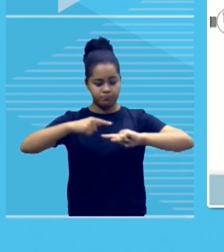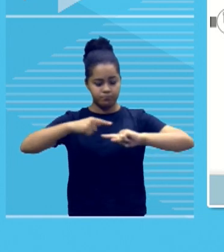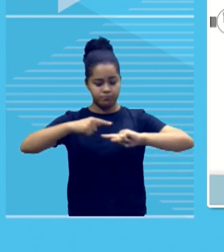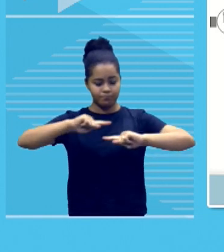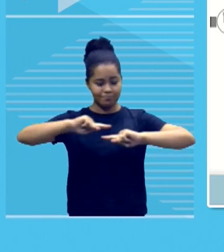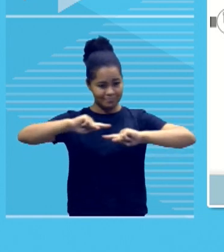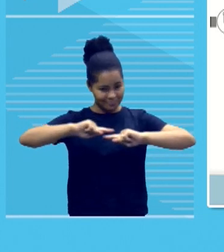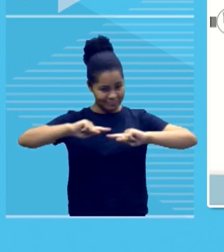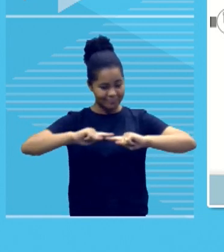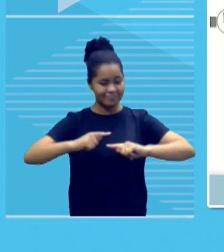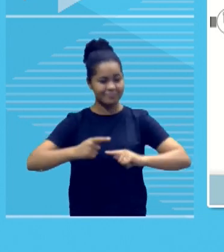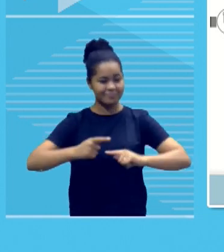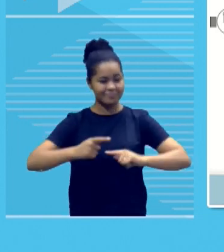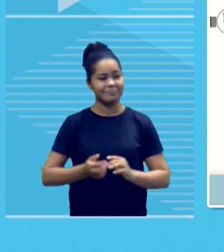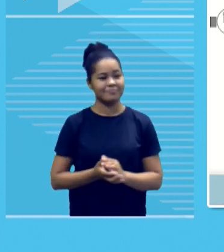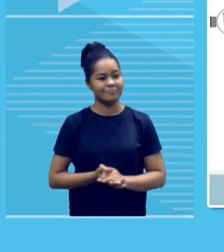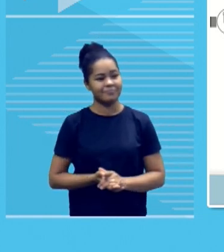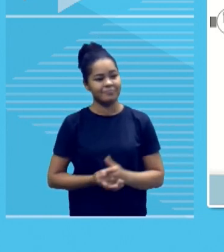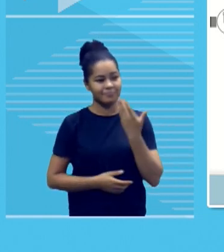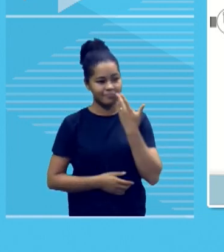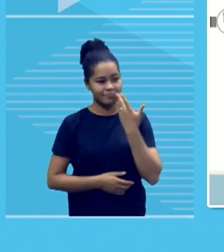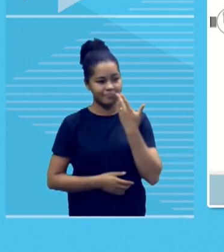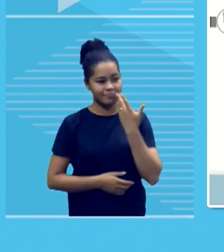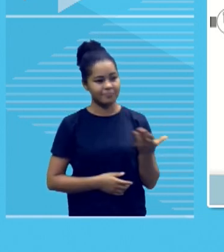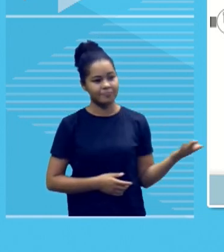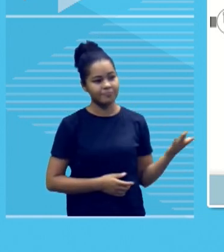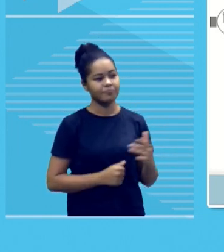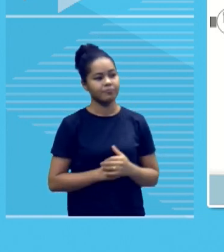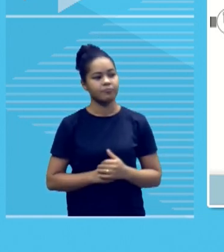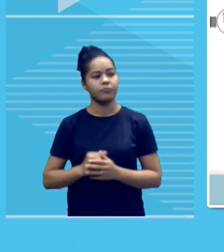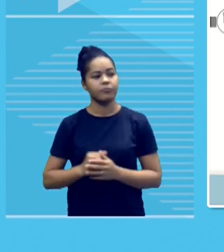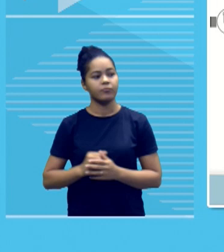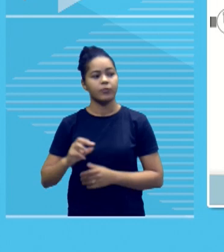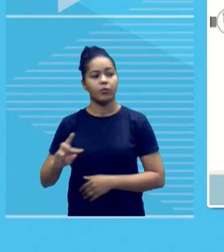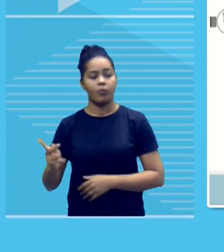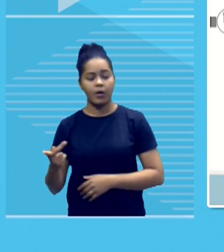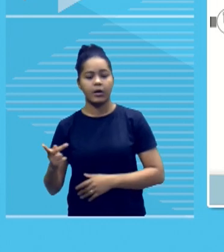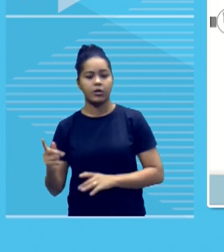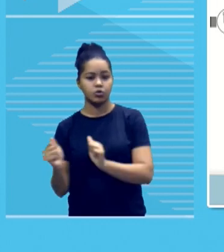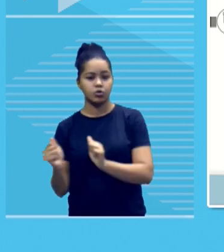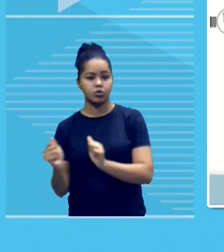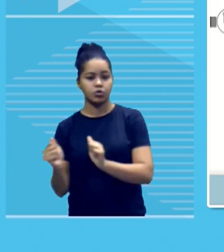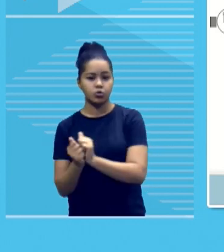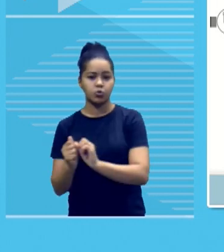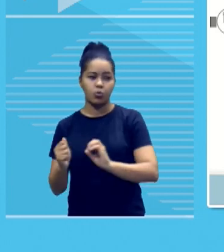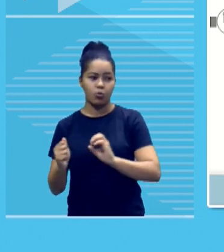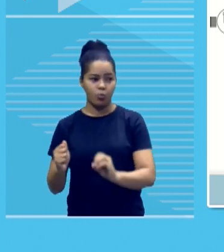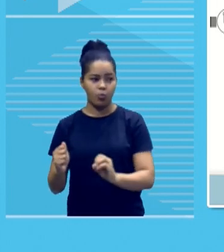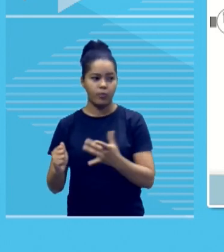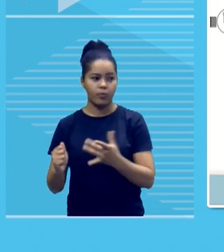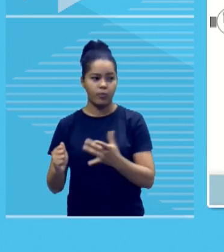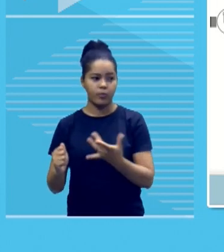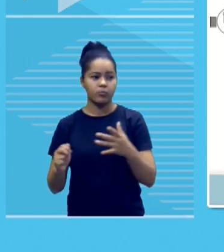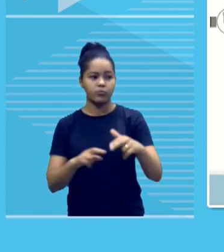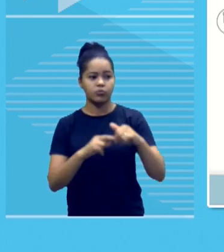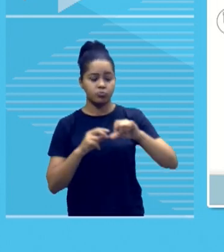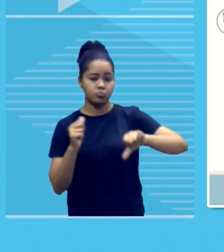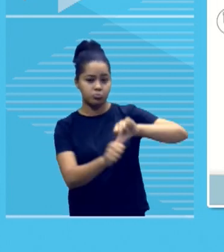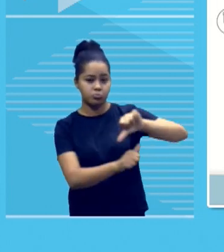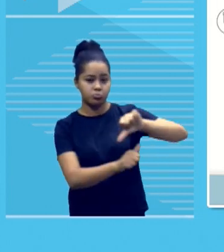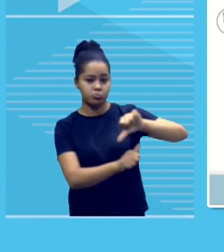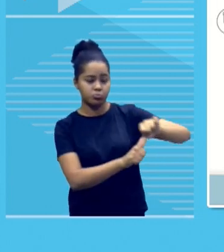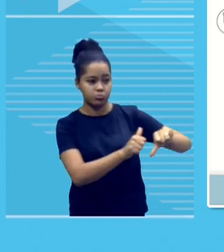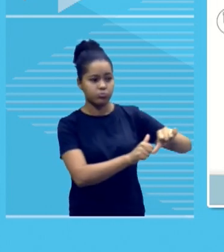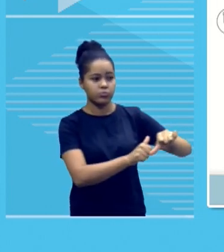tá bem que ele o Issa dupla foi para cadeia tá conclusão é uma cetona